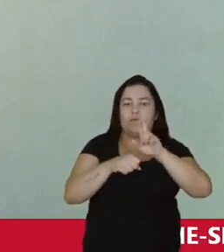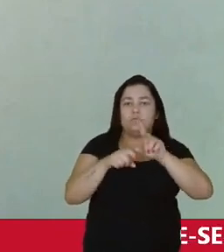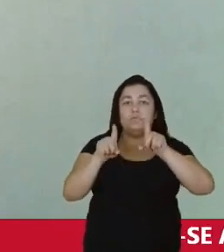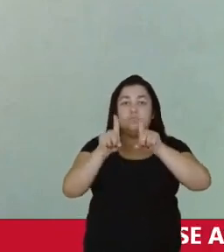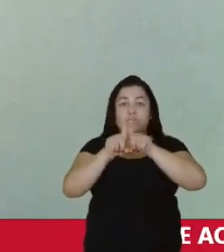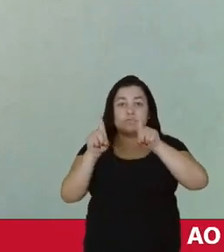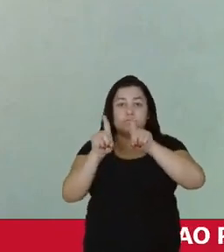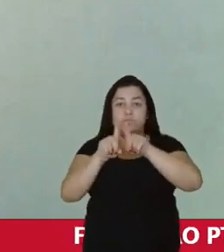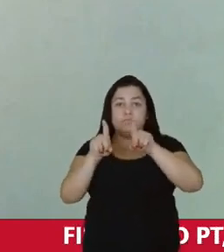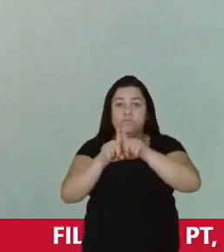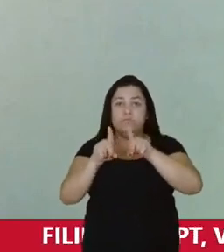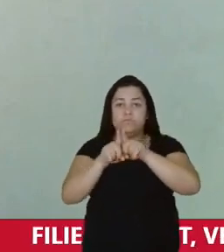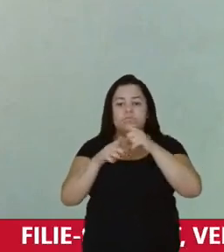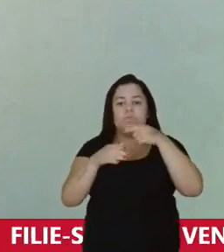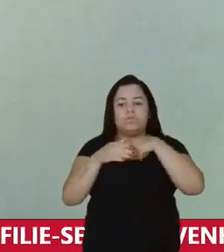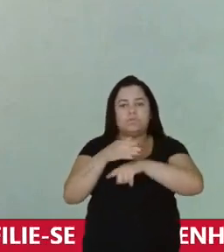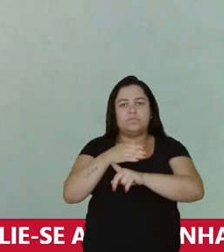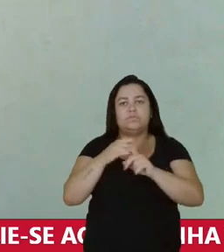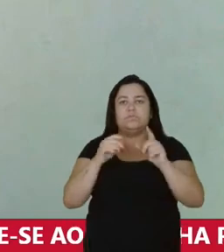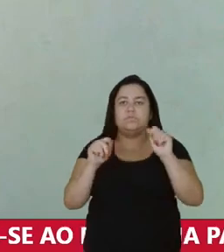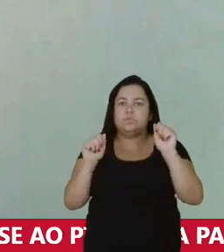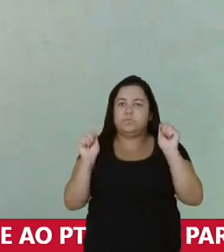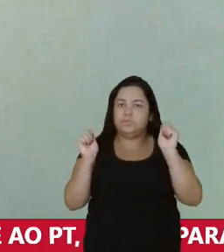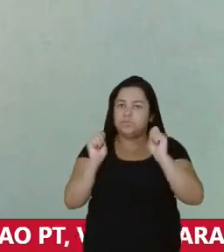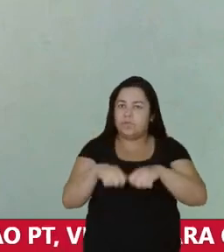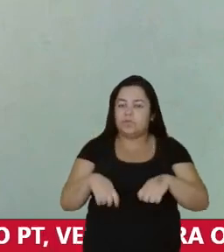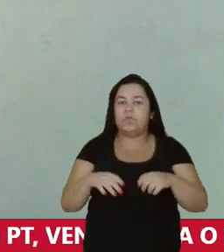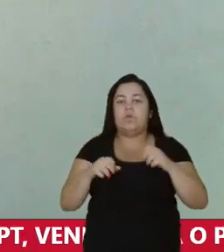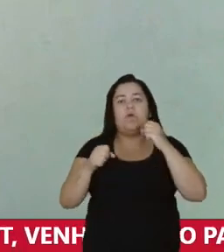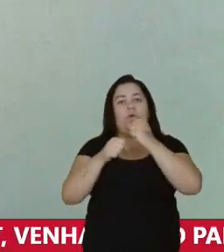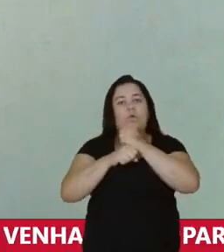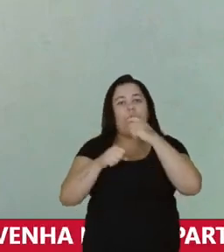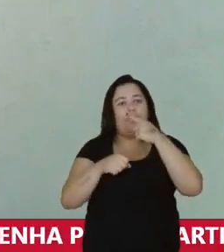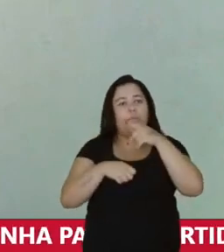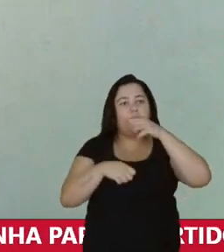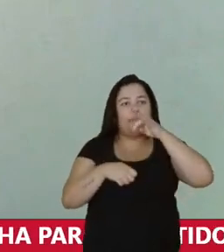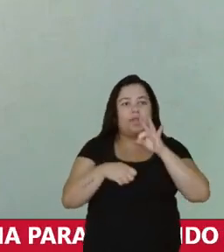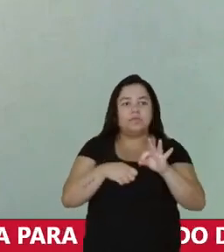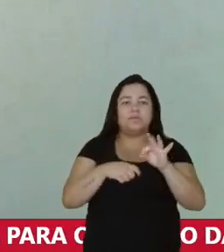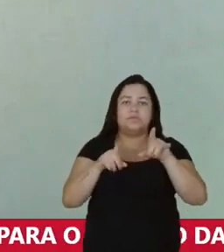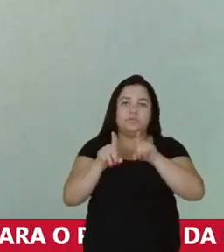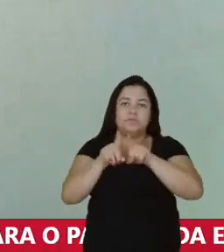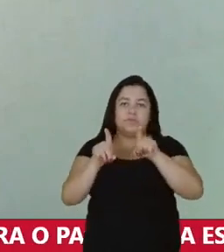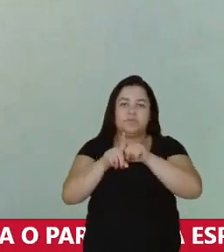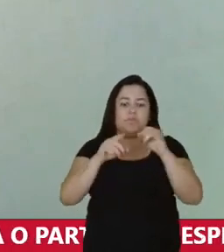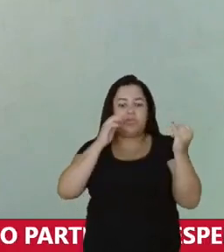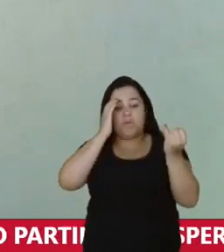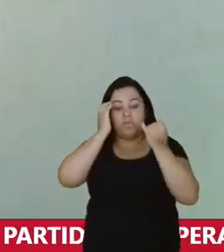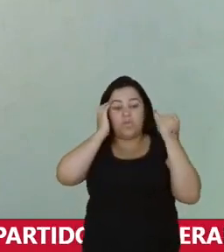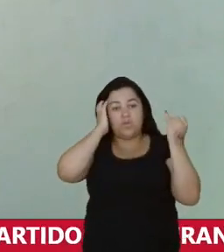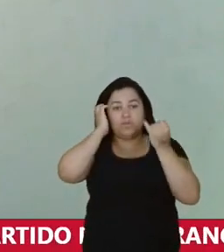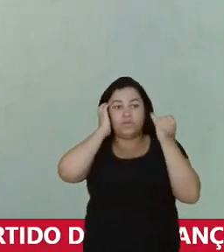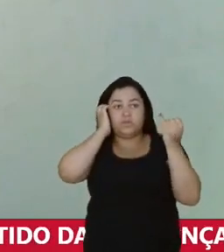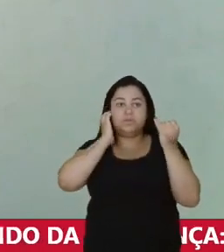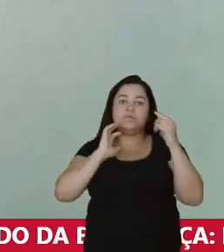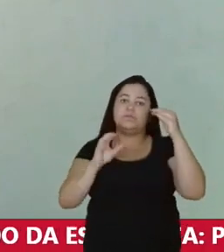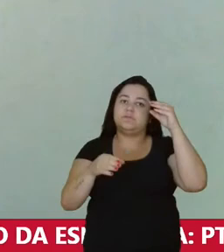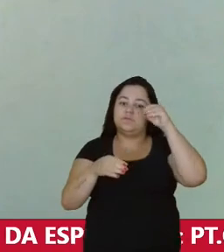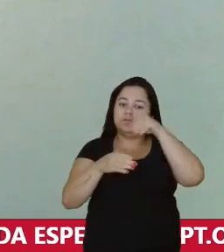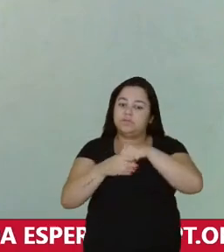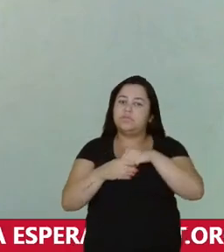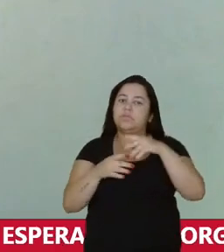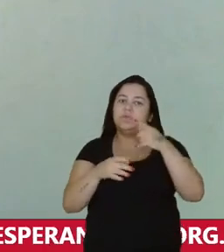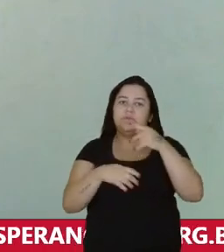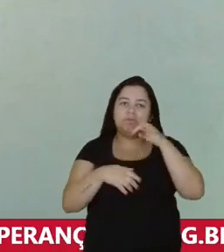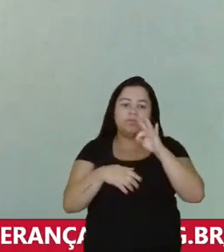essa é uma relação muito profunda que a gente deve construir. Acho que o PT ele teve uma importância dentro disso, fez um